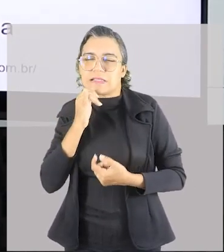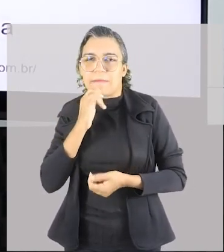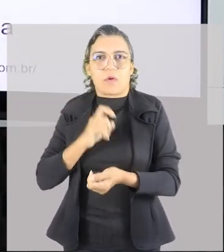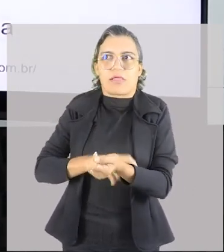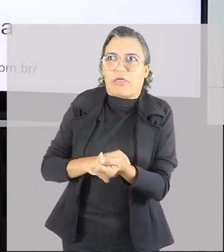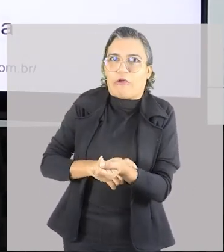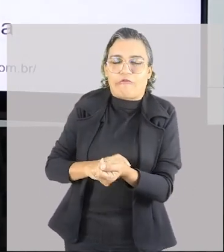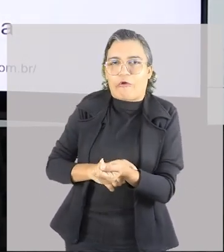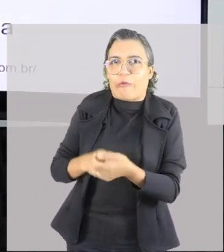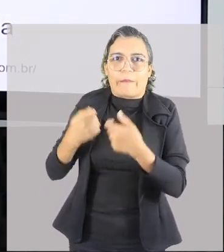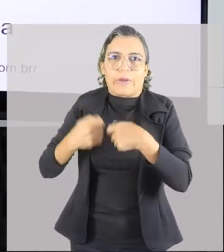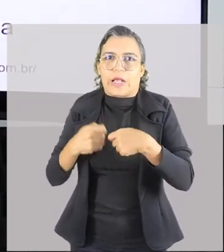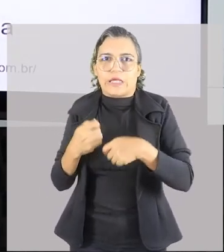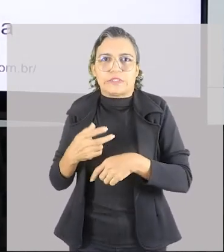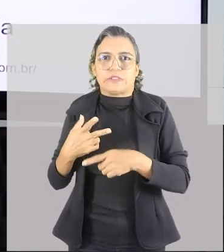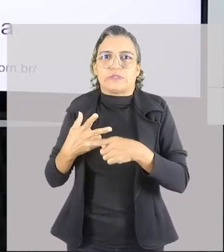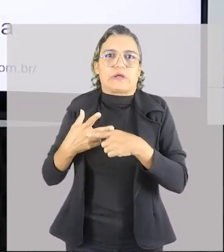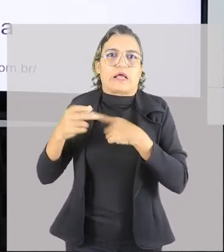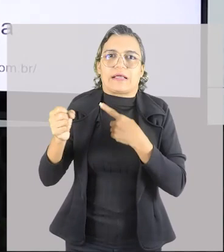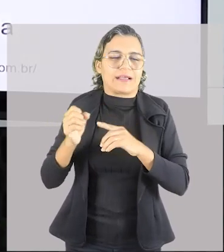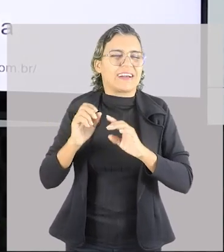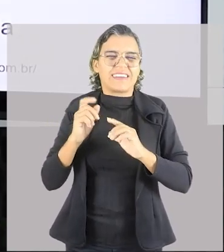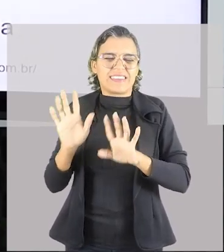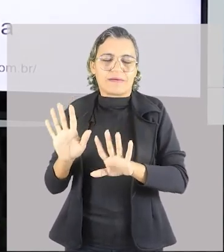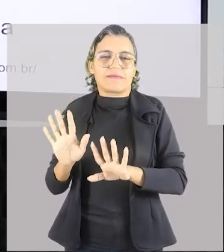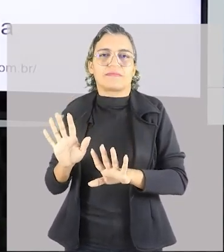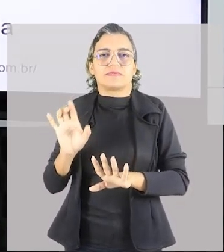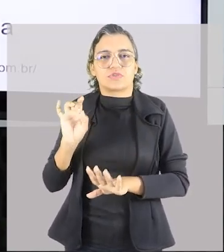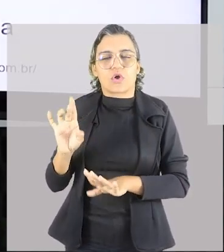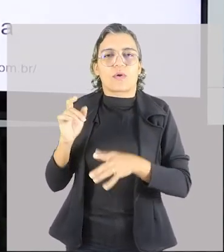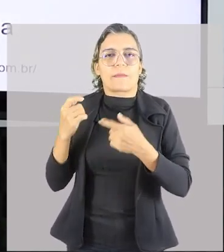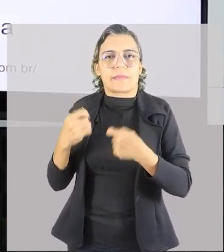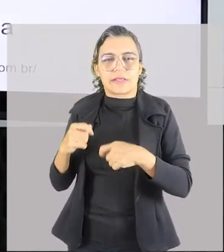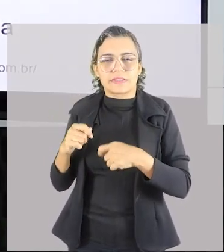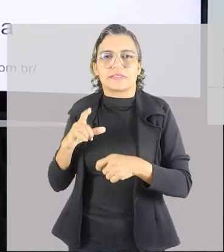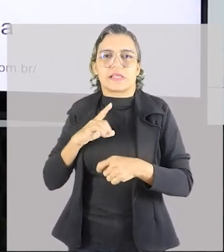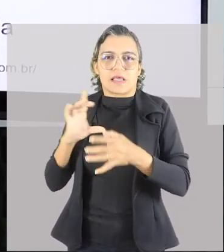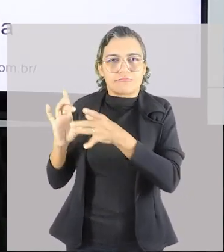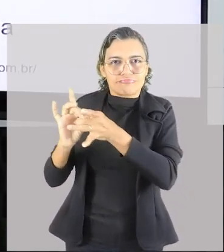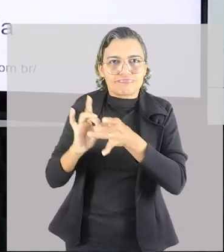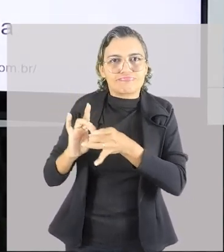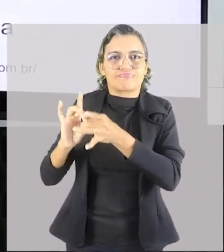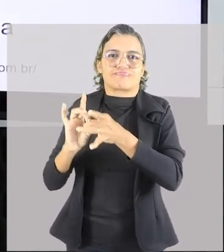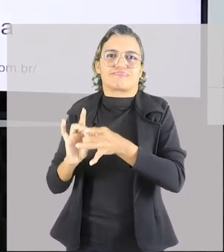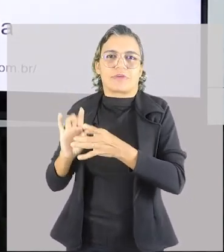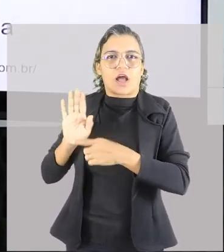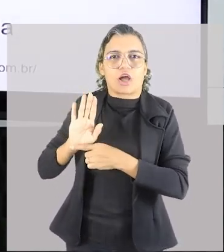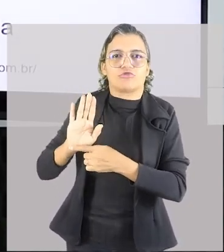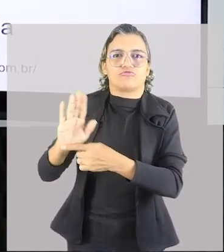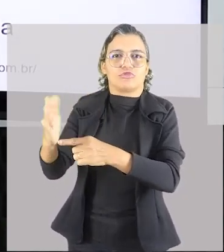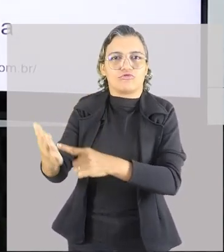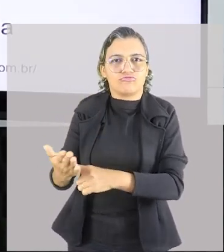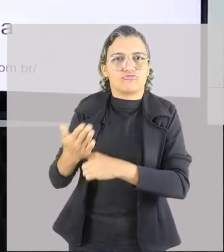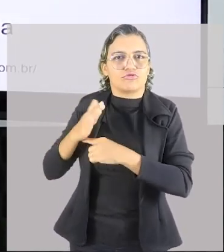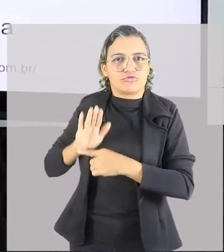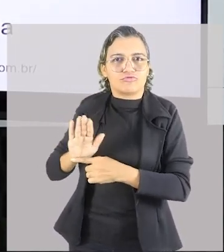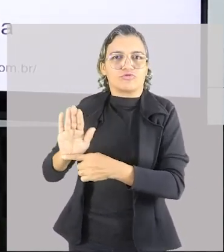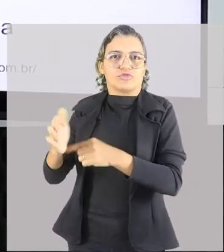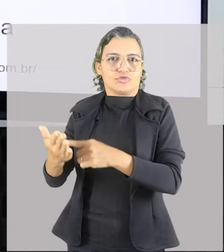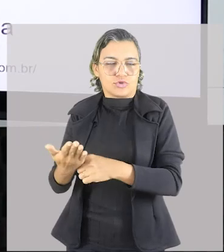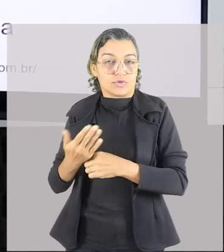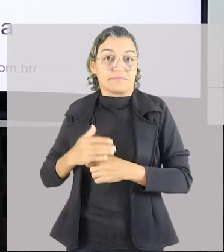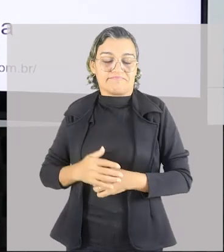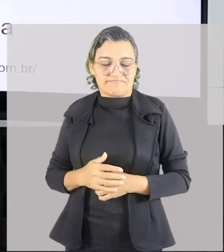vitória, porque aqui eles precisam ter a união, a cooperação, então eles agem com